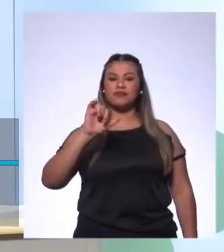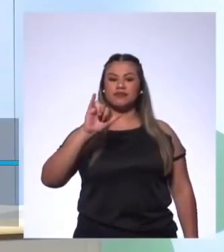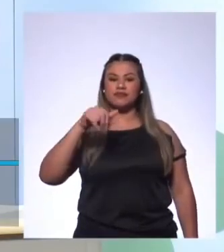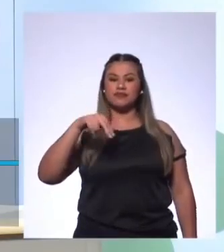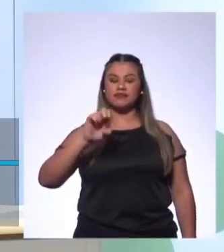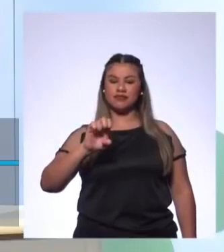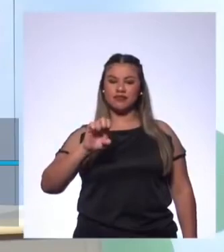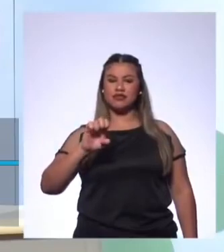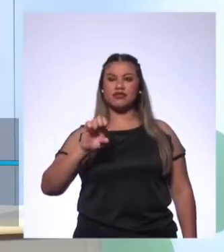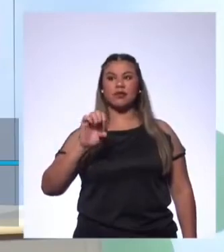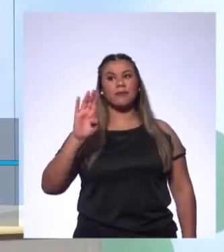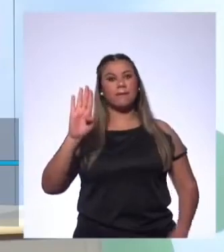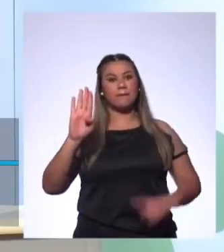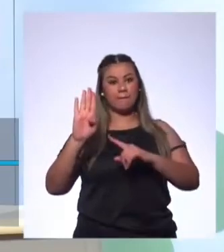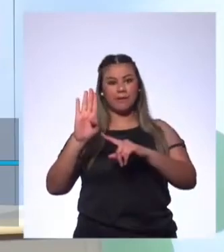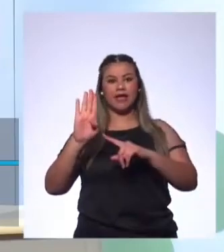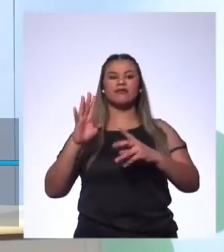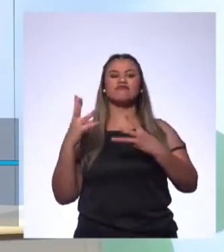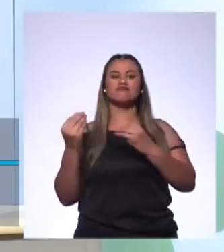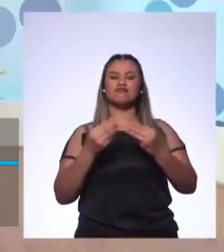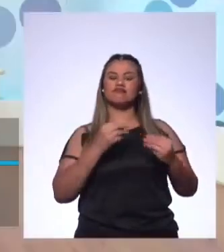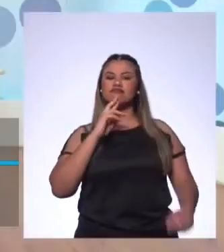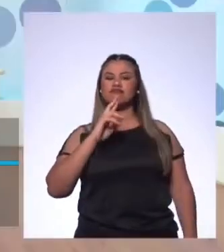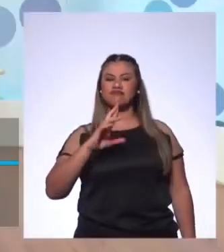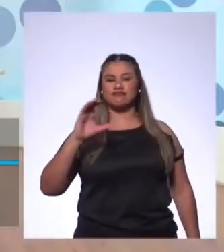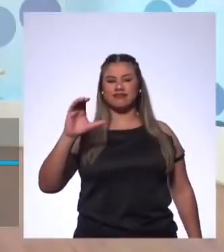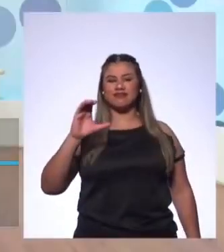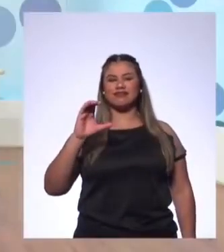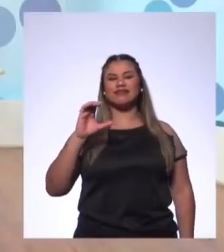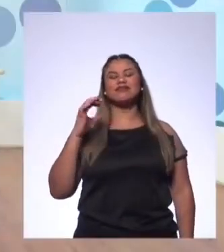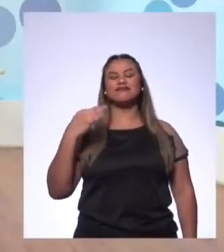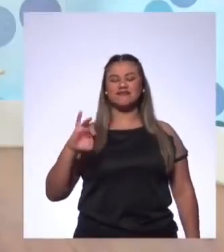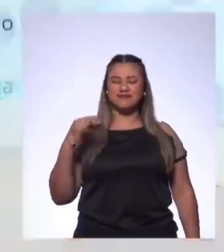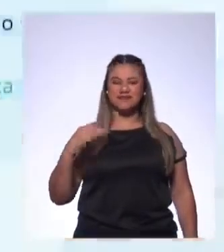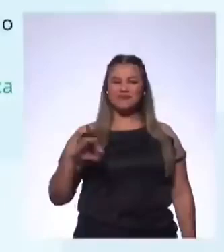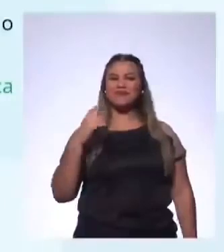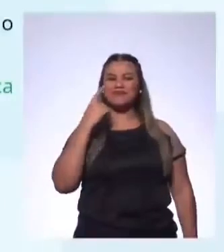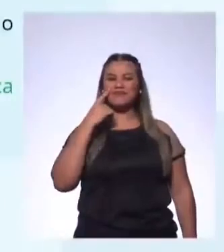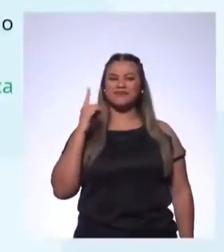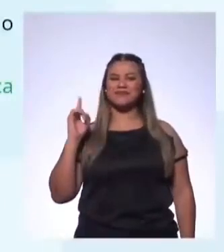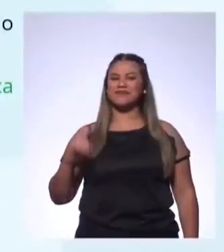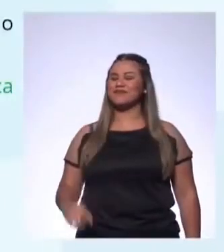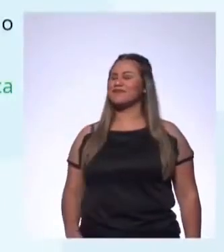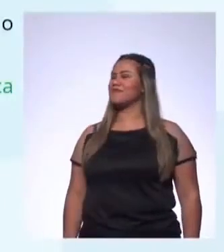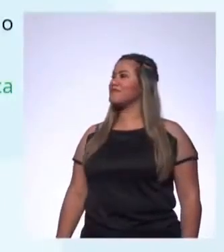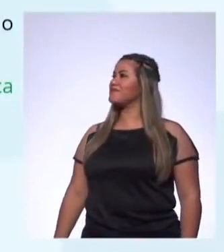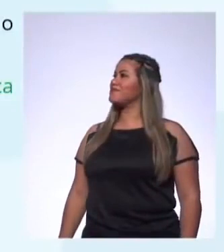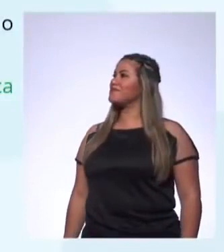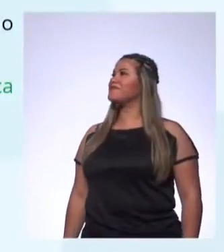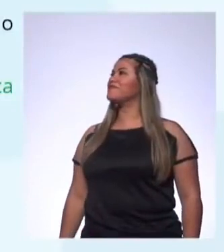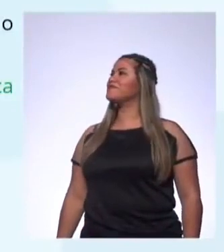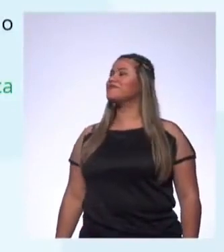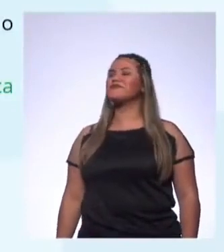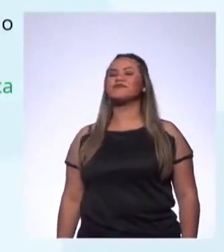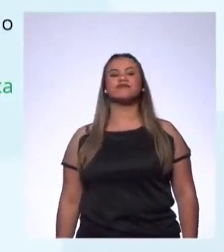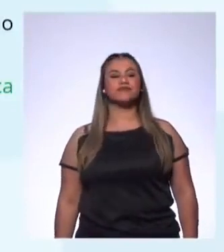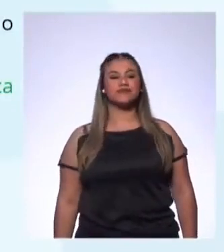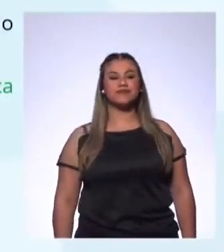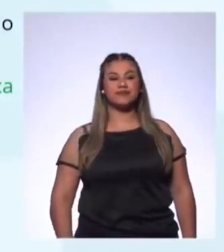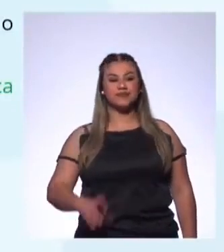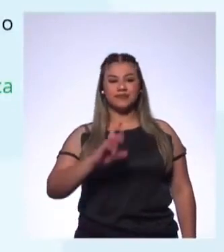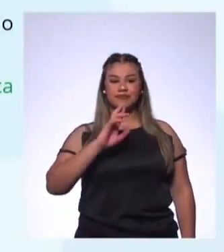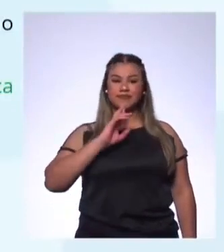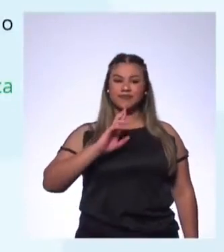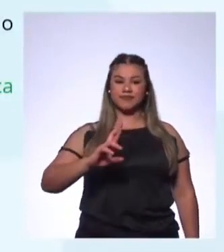Na C? Então, tá certinho. Muito bem. Pode colocar as respostas para eles. A gente colocou na questão 1